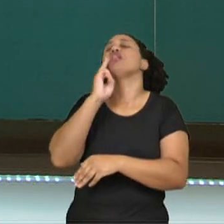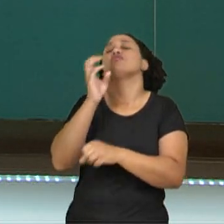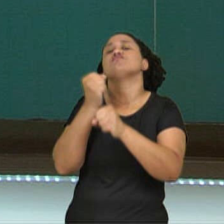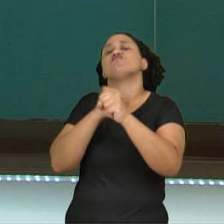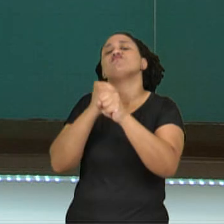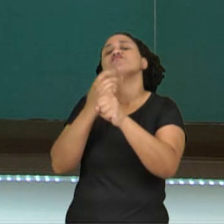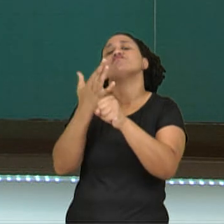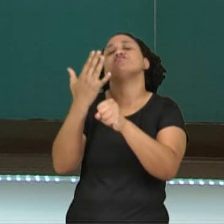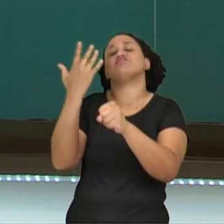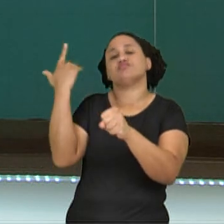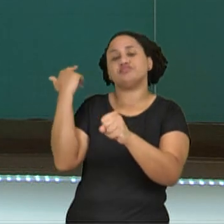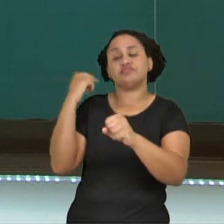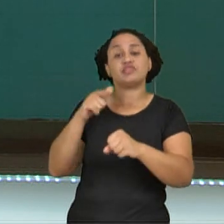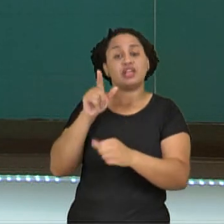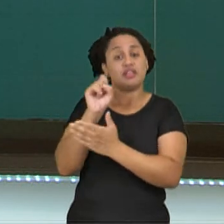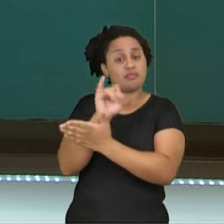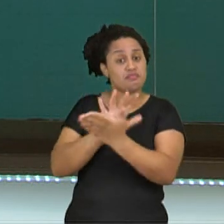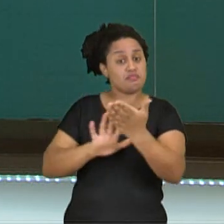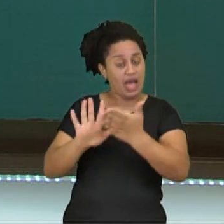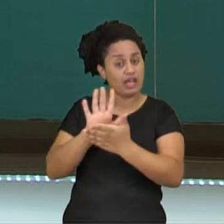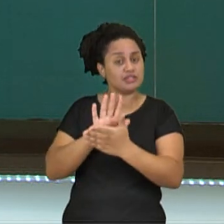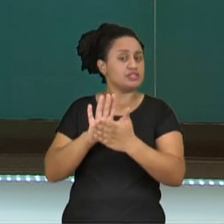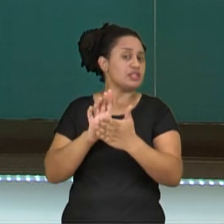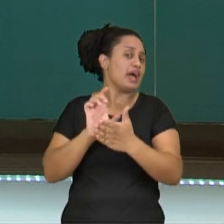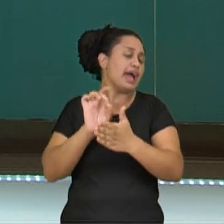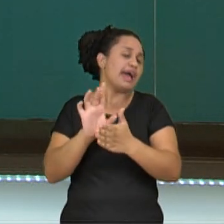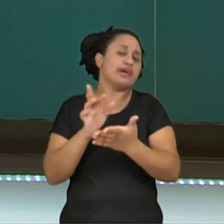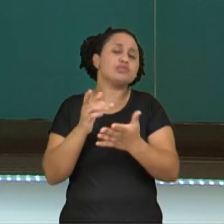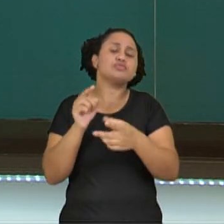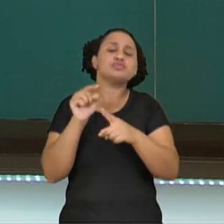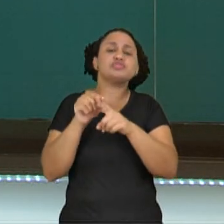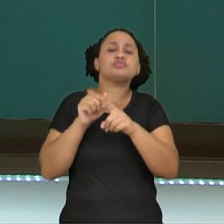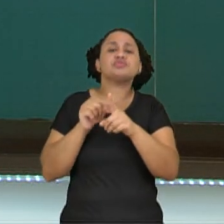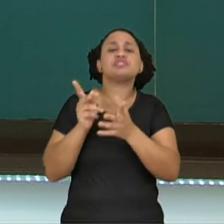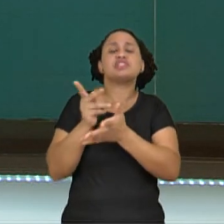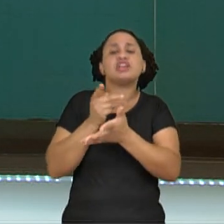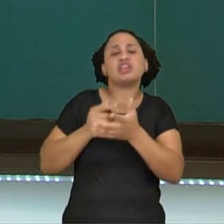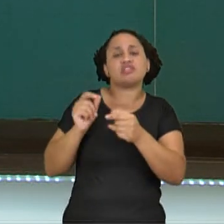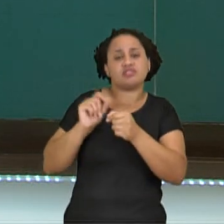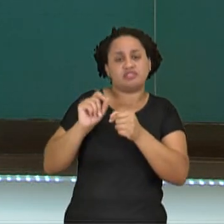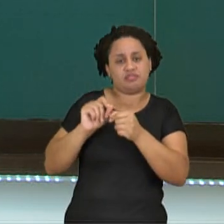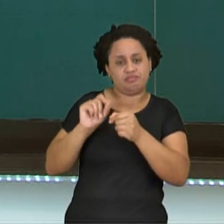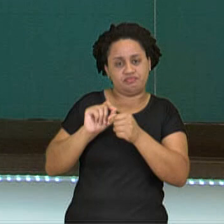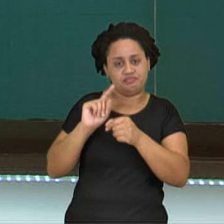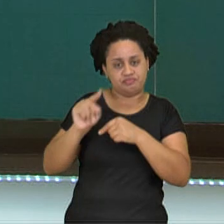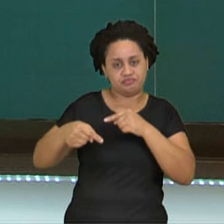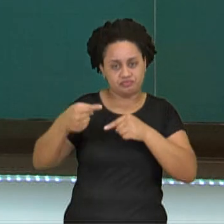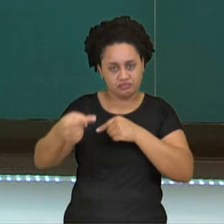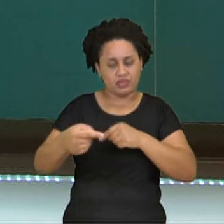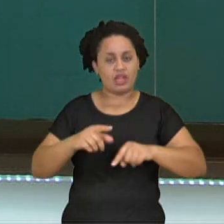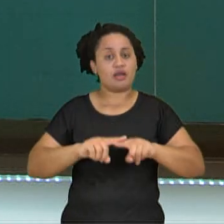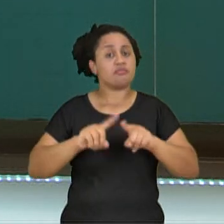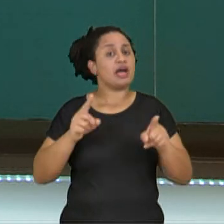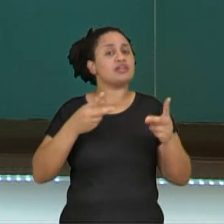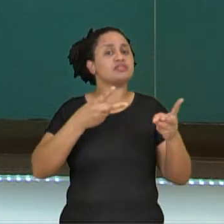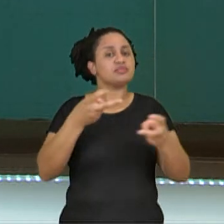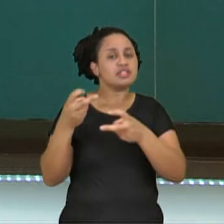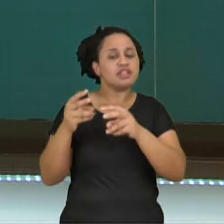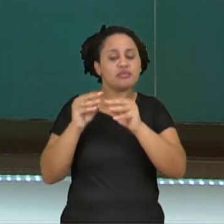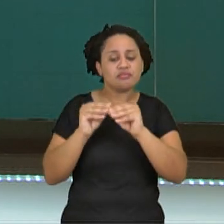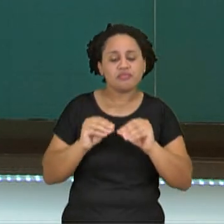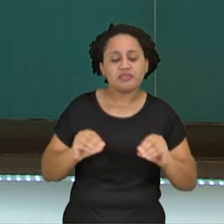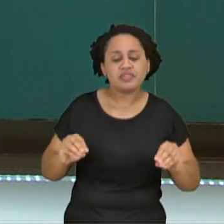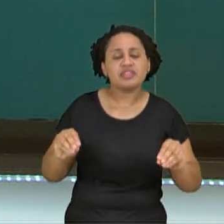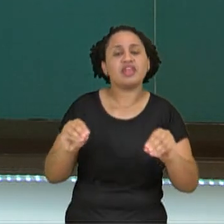atrás. Essa imagem é uma ilustração, é uma representação. Mas percebam como é este solo,